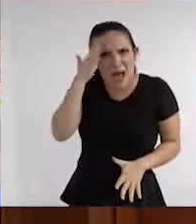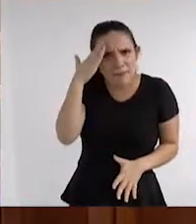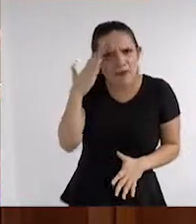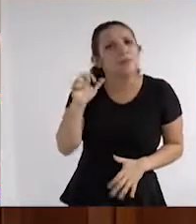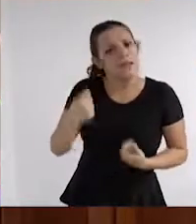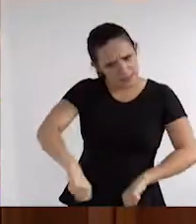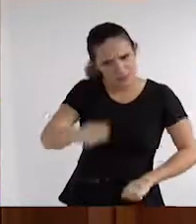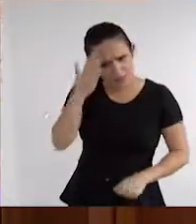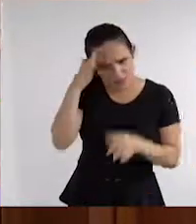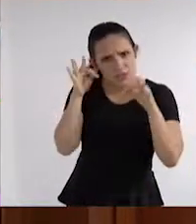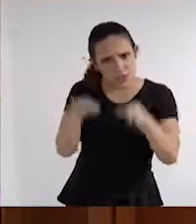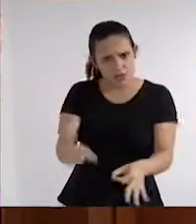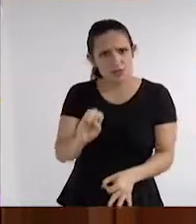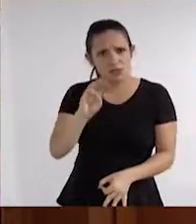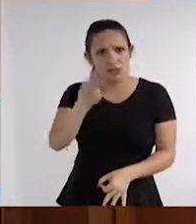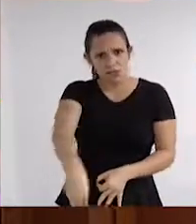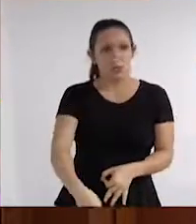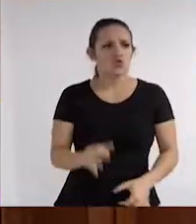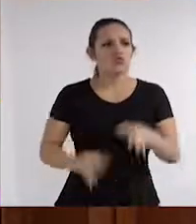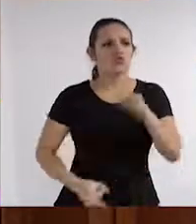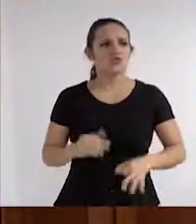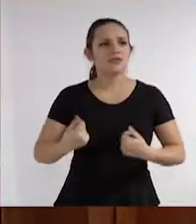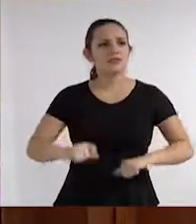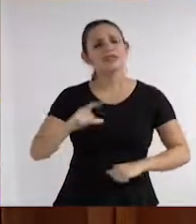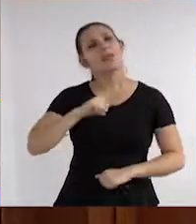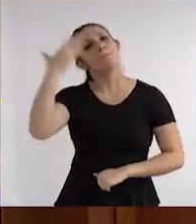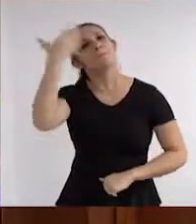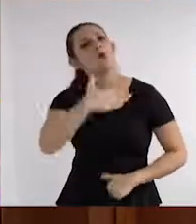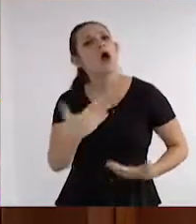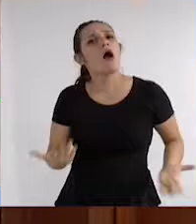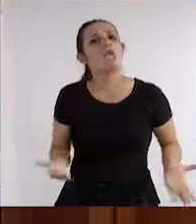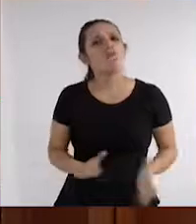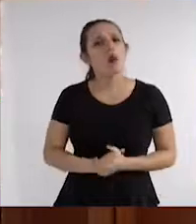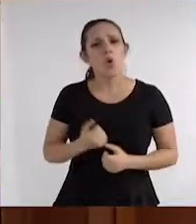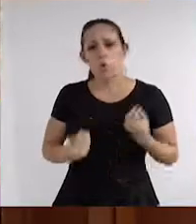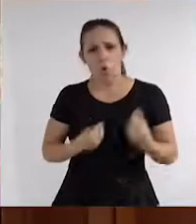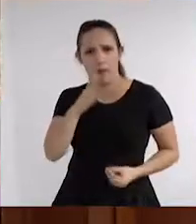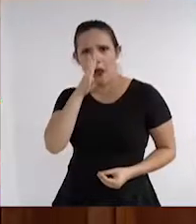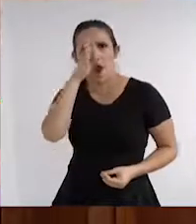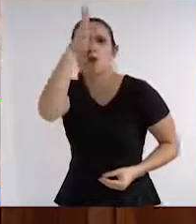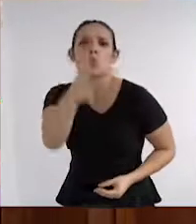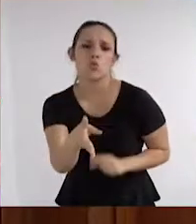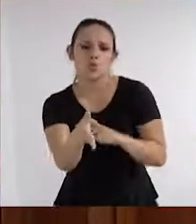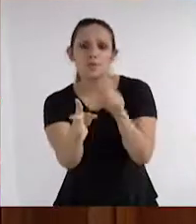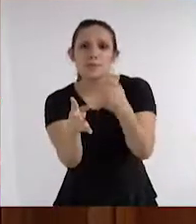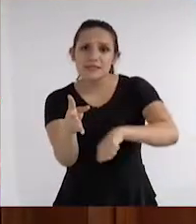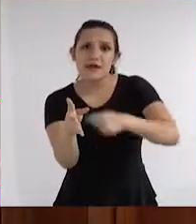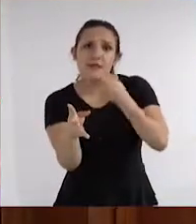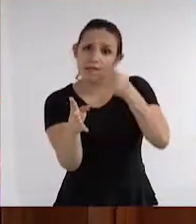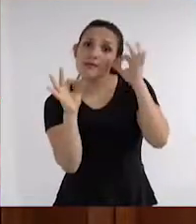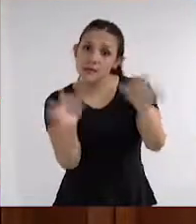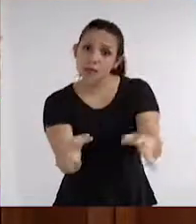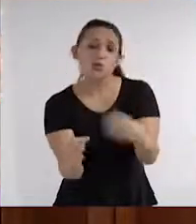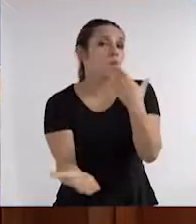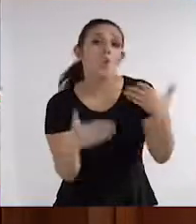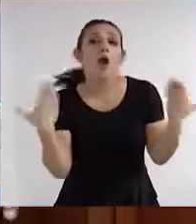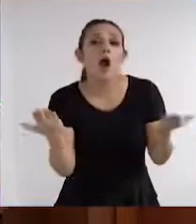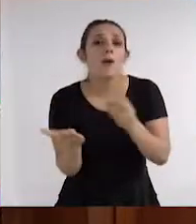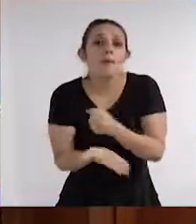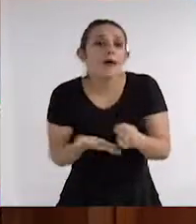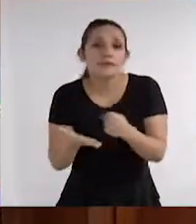que saber. Justiça precisa ter prova. A acusação precisa dizer por que está acusando, comprovar.